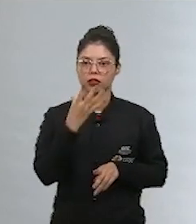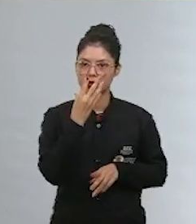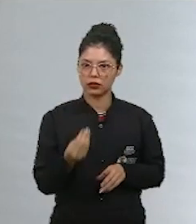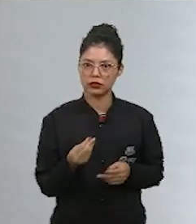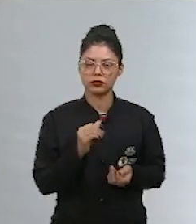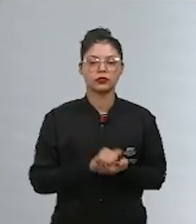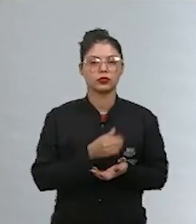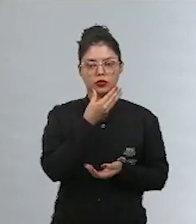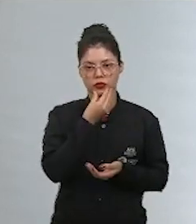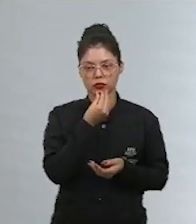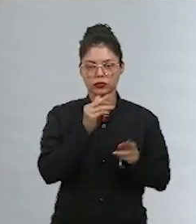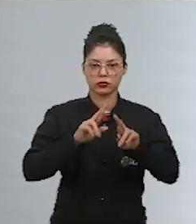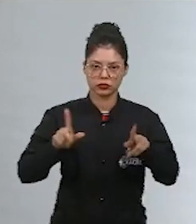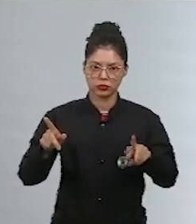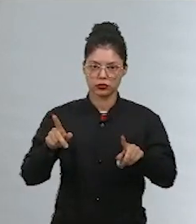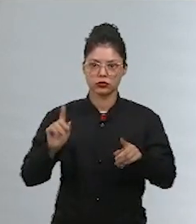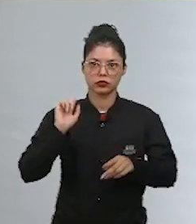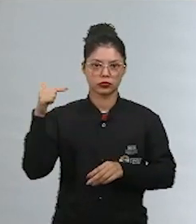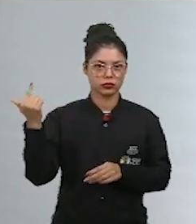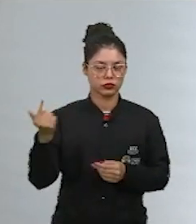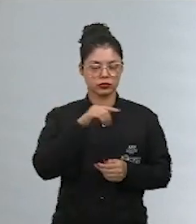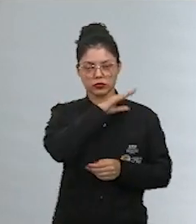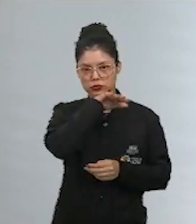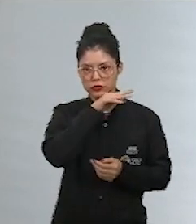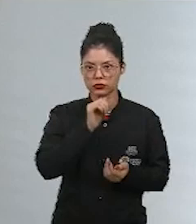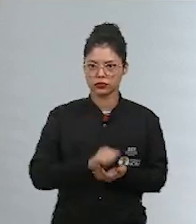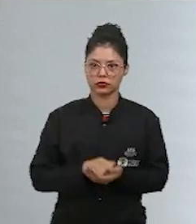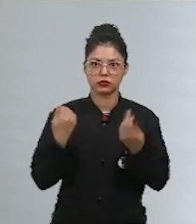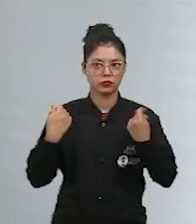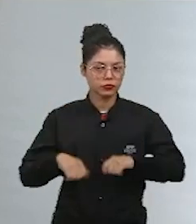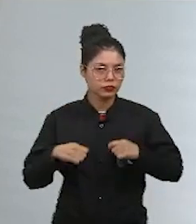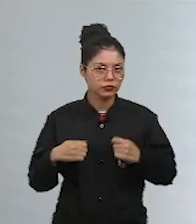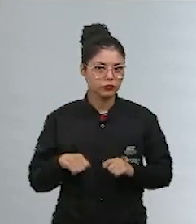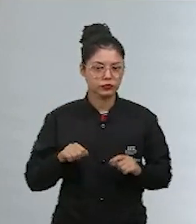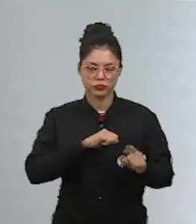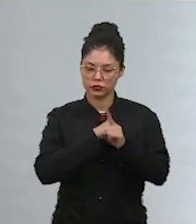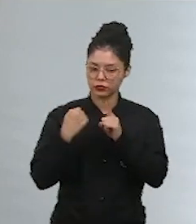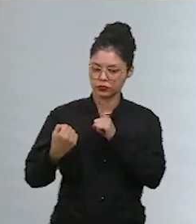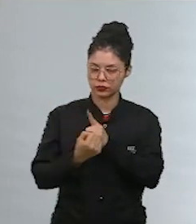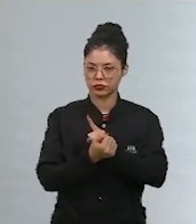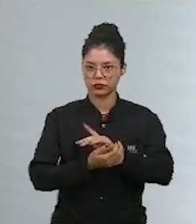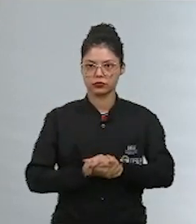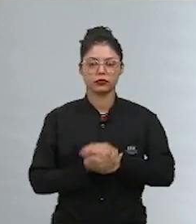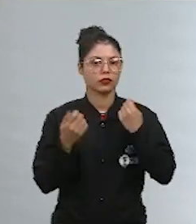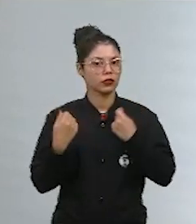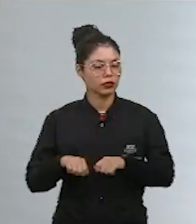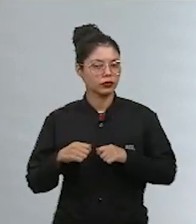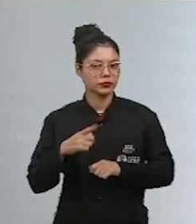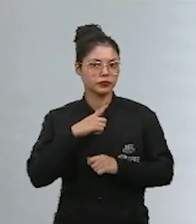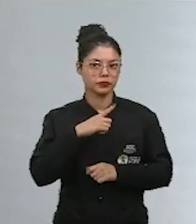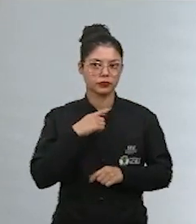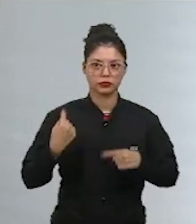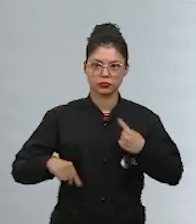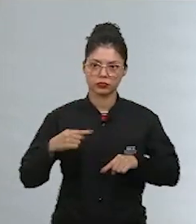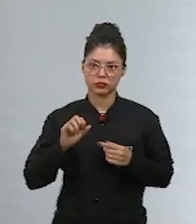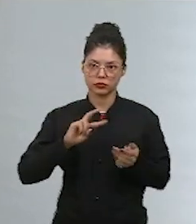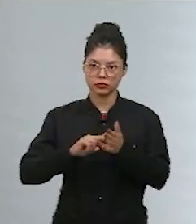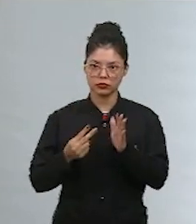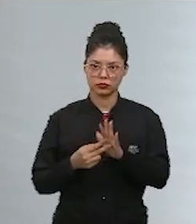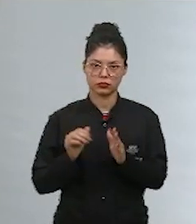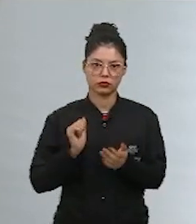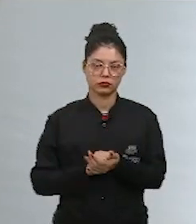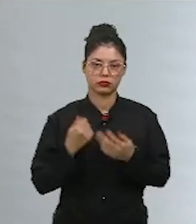Portanto, o homem é diferente dos outros animais porque ele precisa de sociedade. ele precisa da política. Não significa